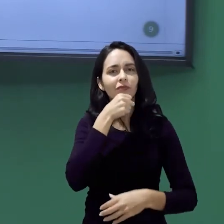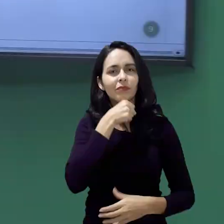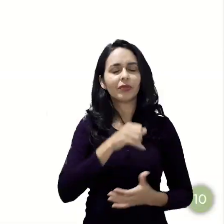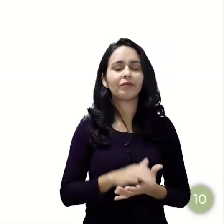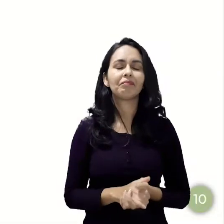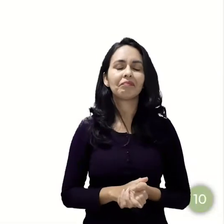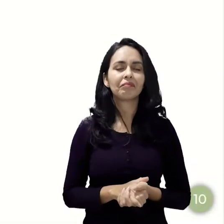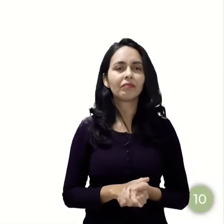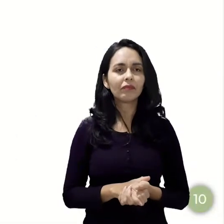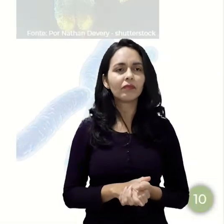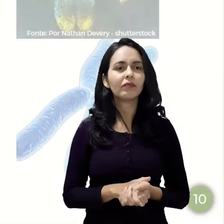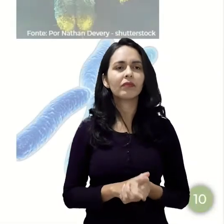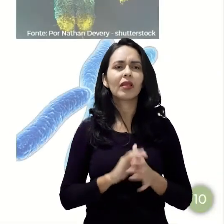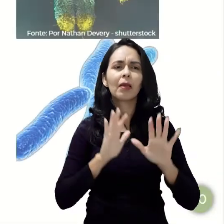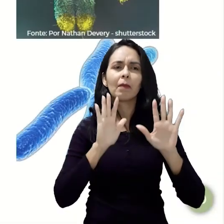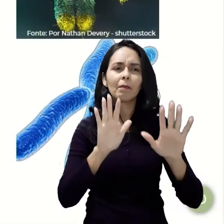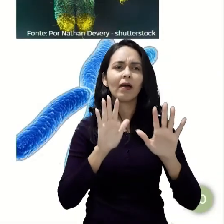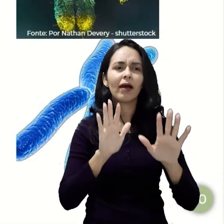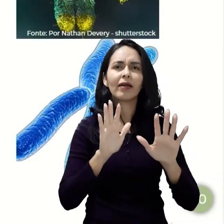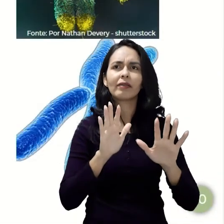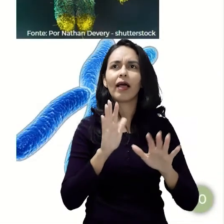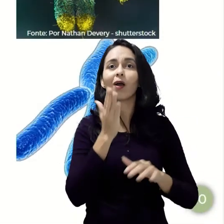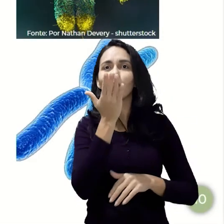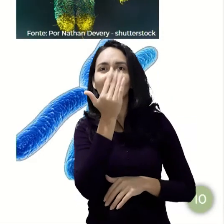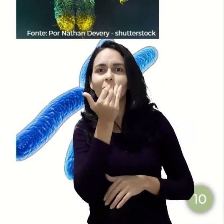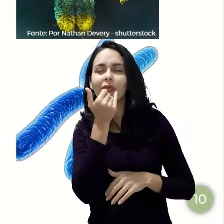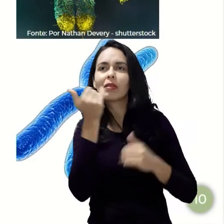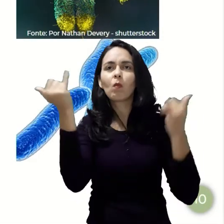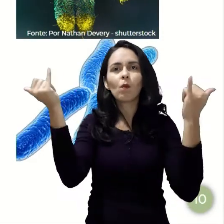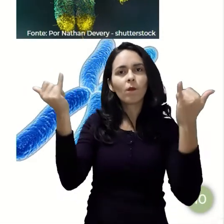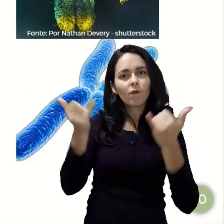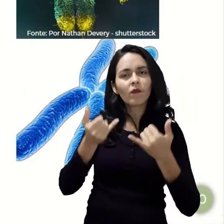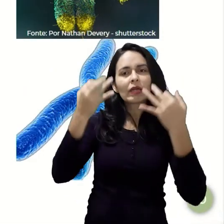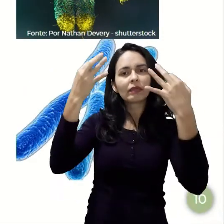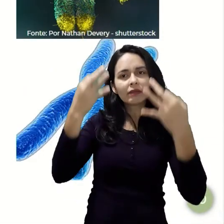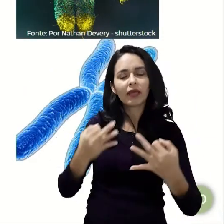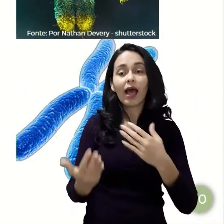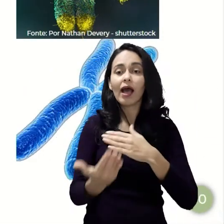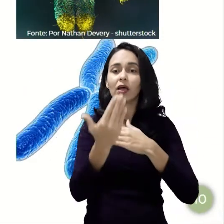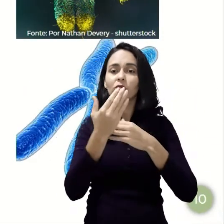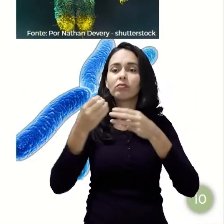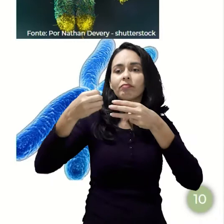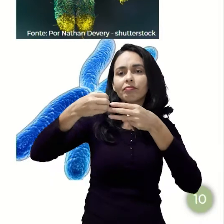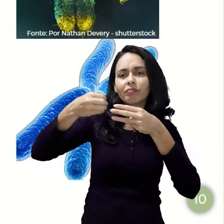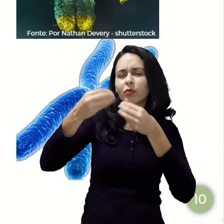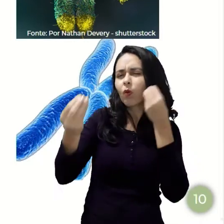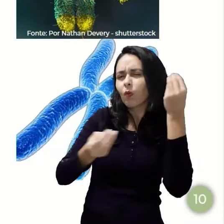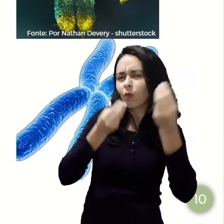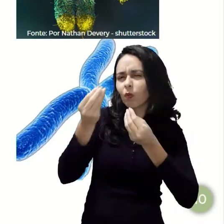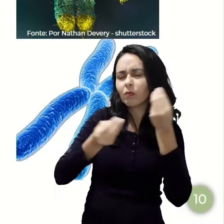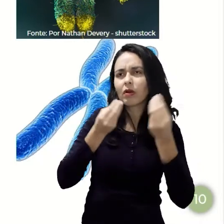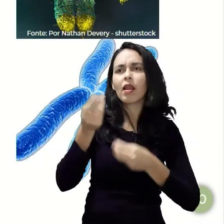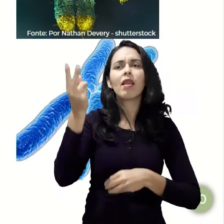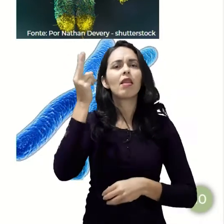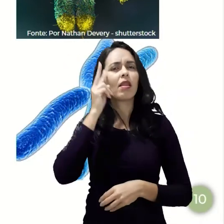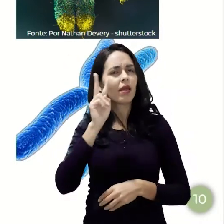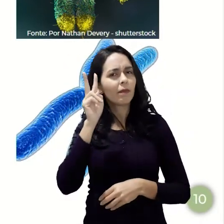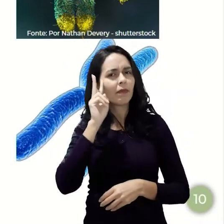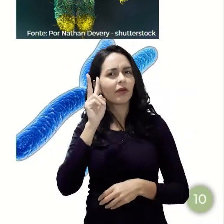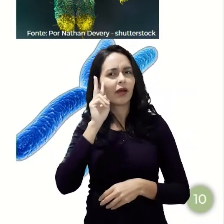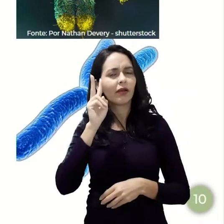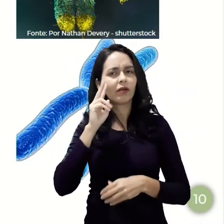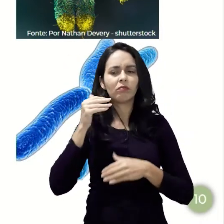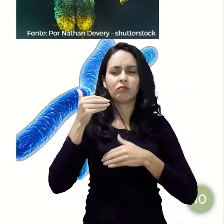nosso envelhecimento E qual seria a influência da dieta no envelhecimento celular primeiro precisamos